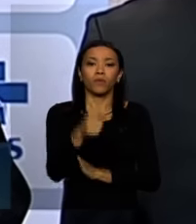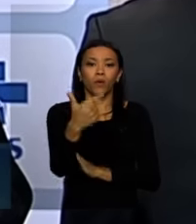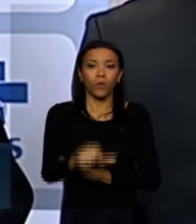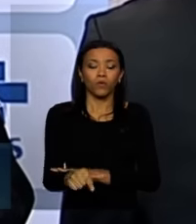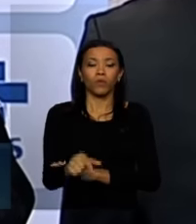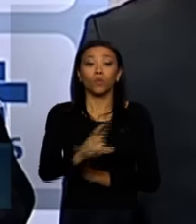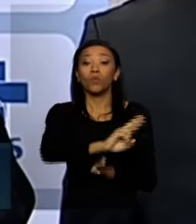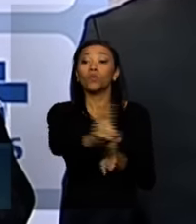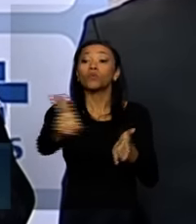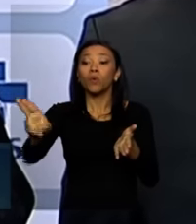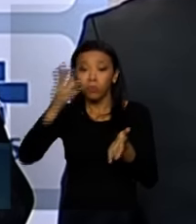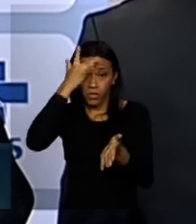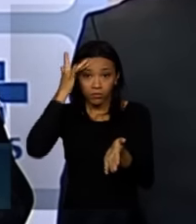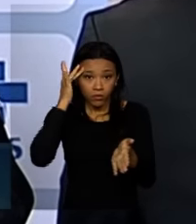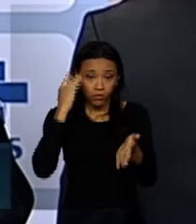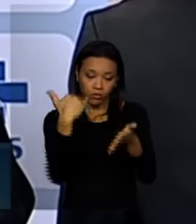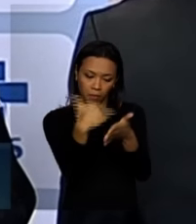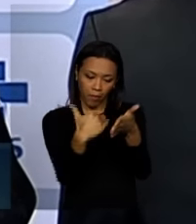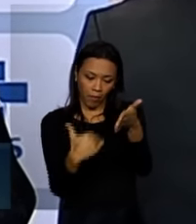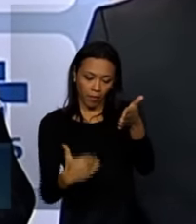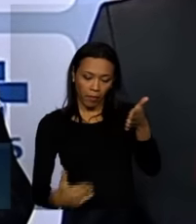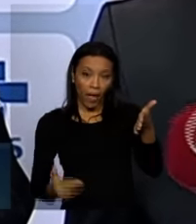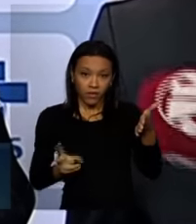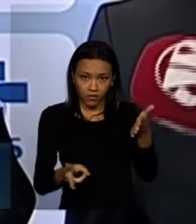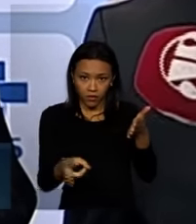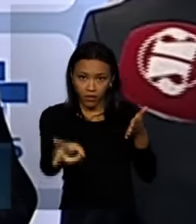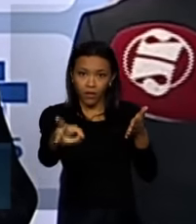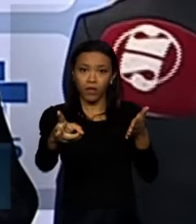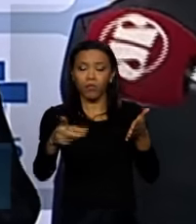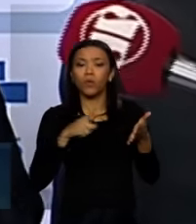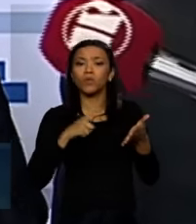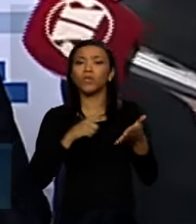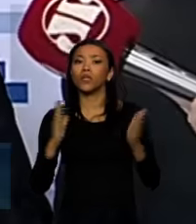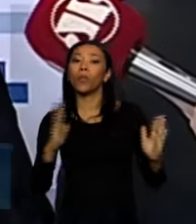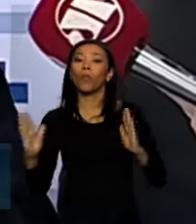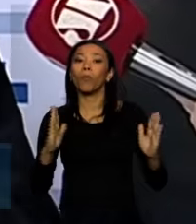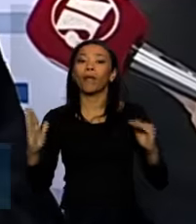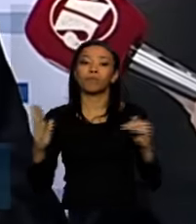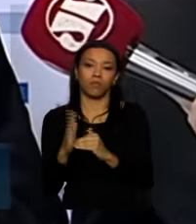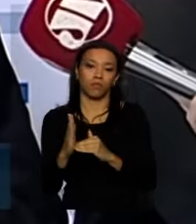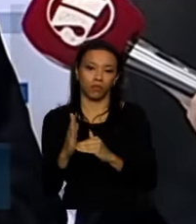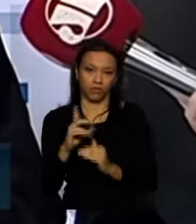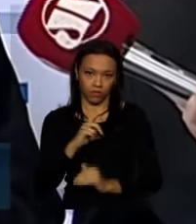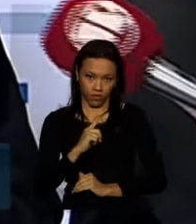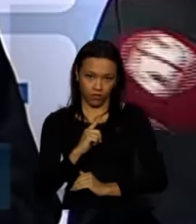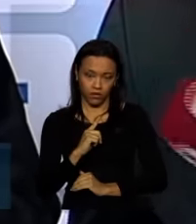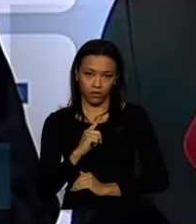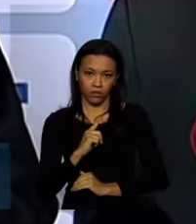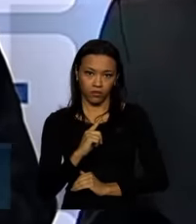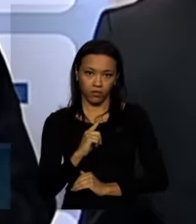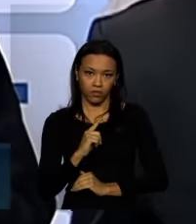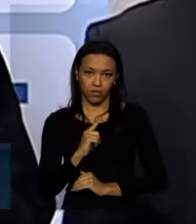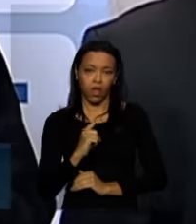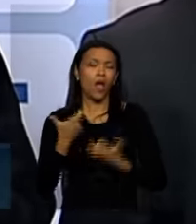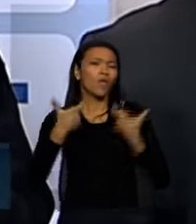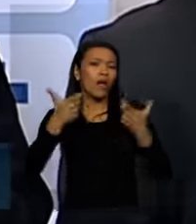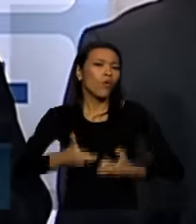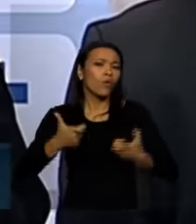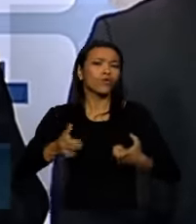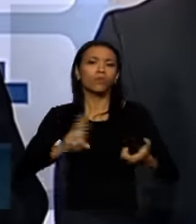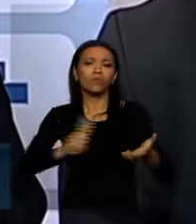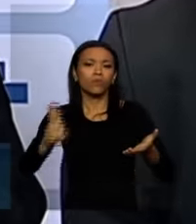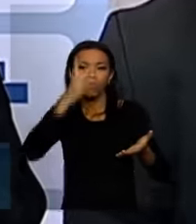pacientes ele é contínuo ou ele tem um prazo para ser feito onde feito contínuo adestramento é feito a onde